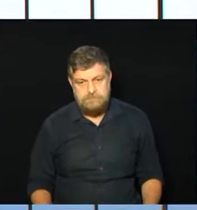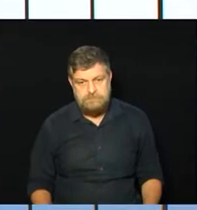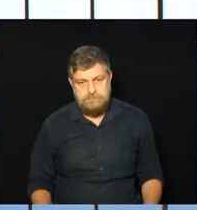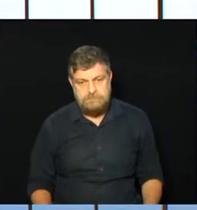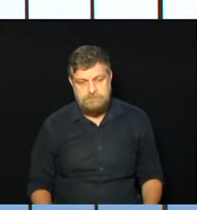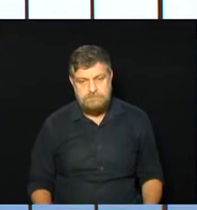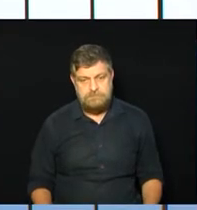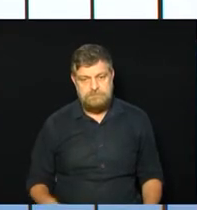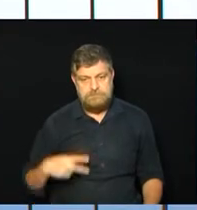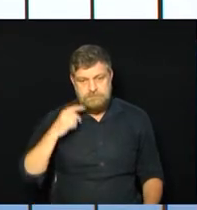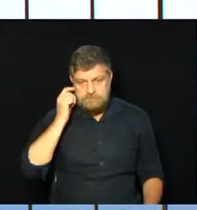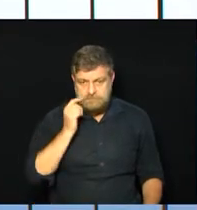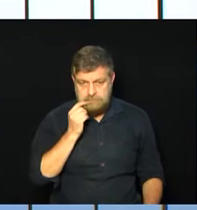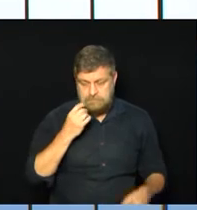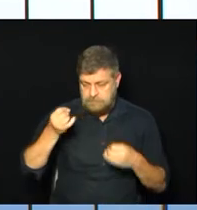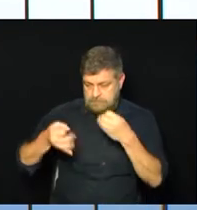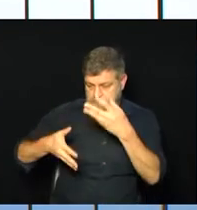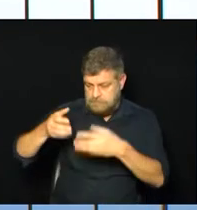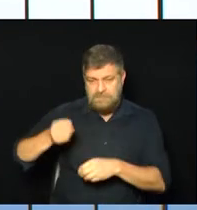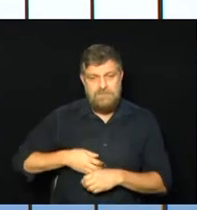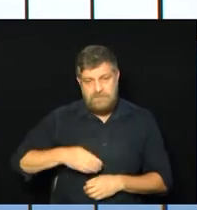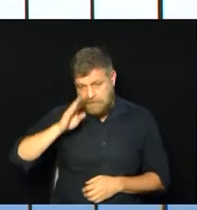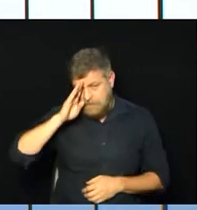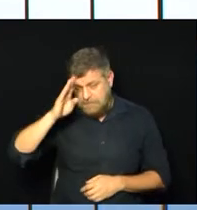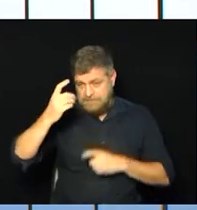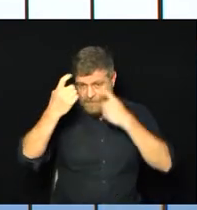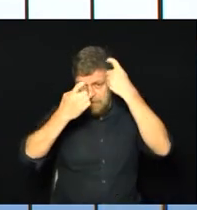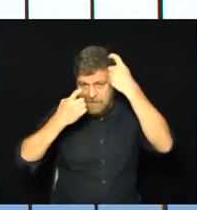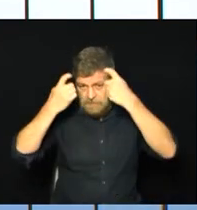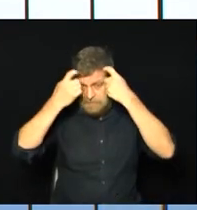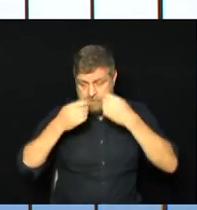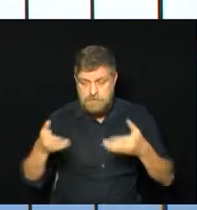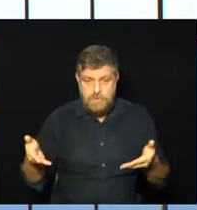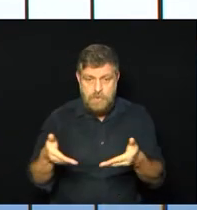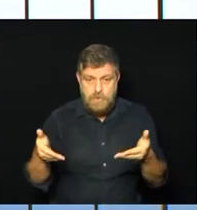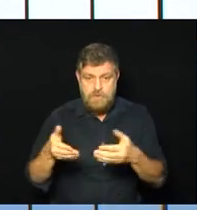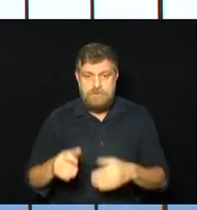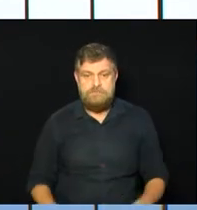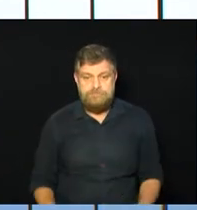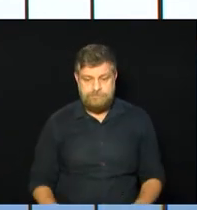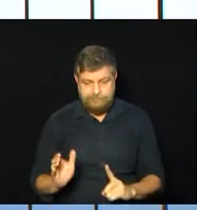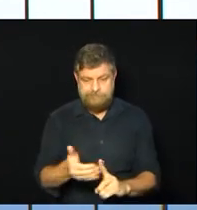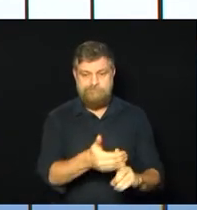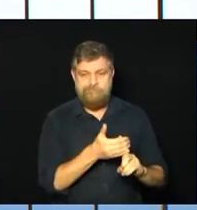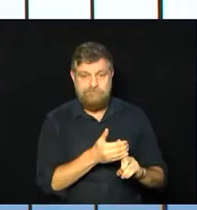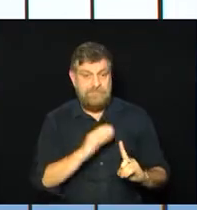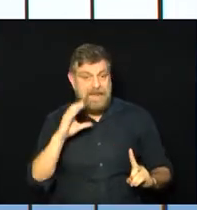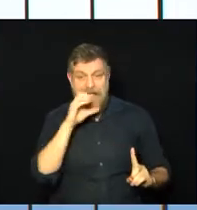O parlamentar falou sobre uma das maiores preocupações da atualidade, o sequestro relâmpago.